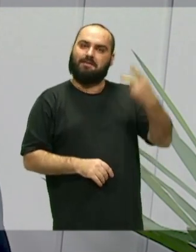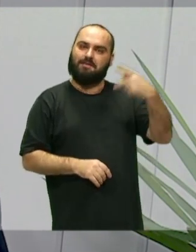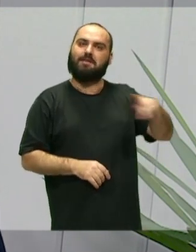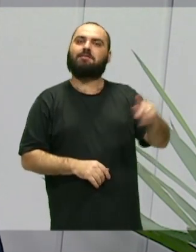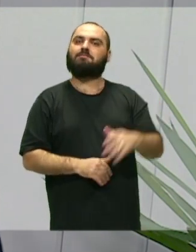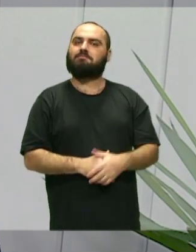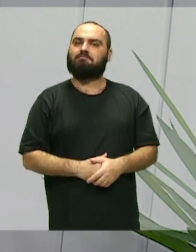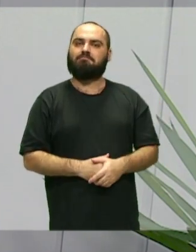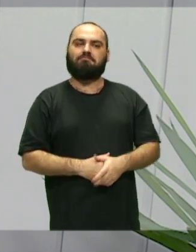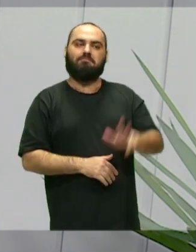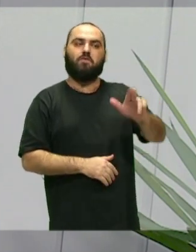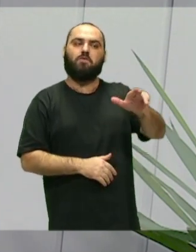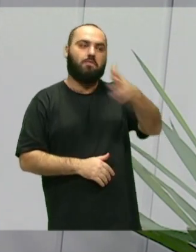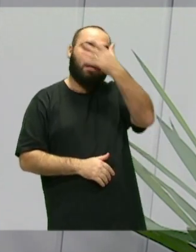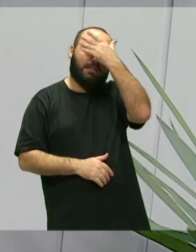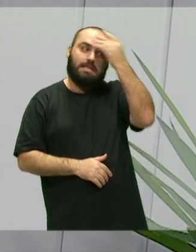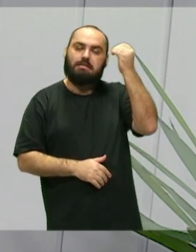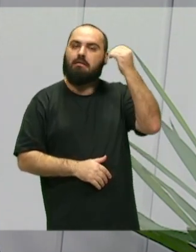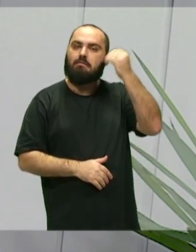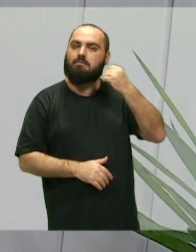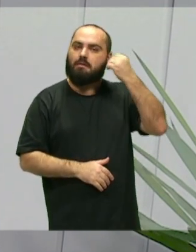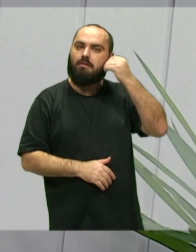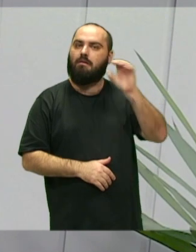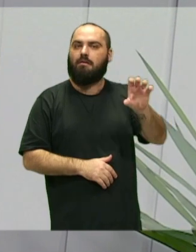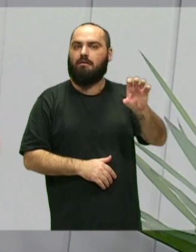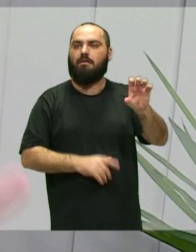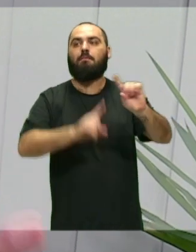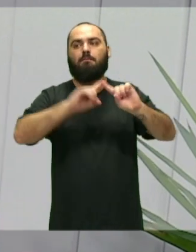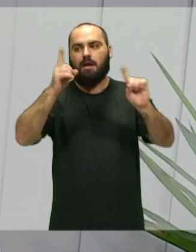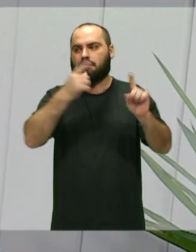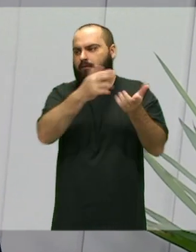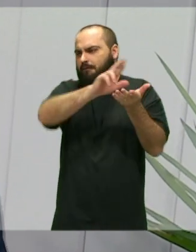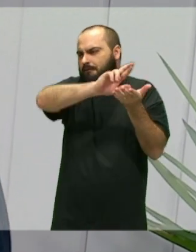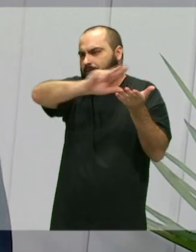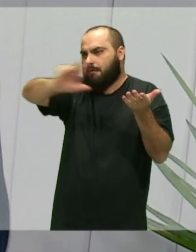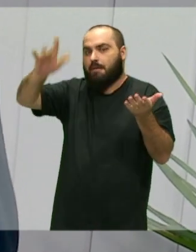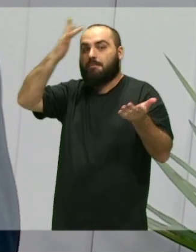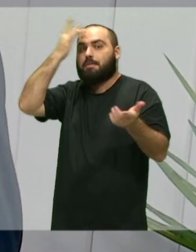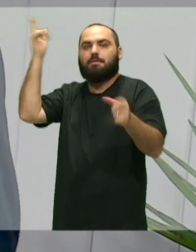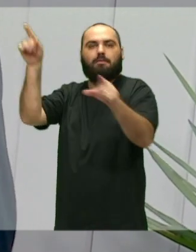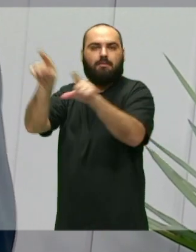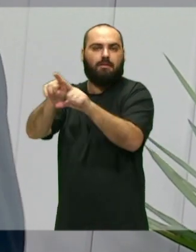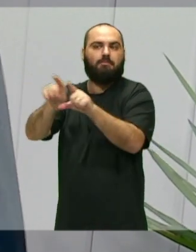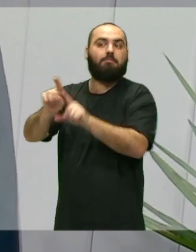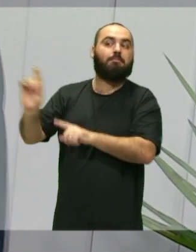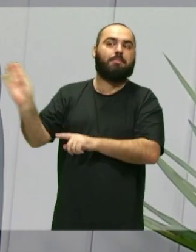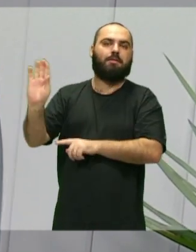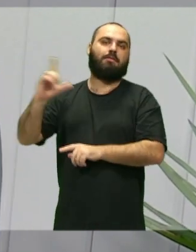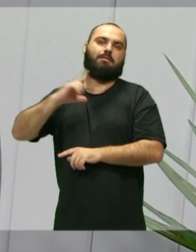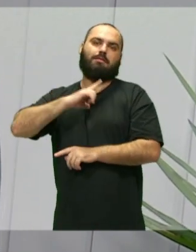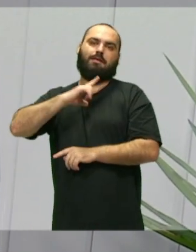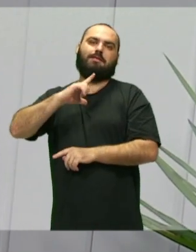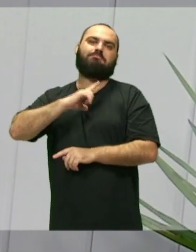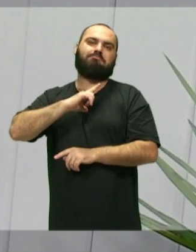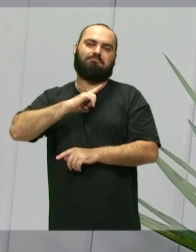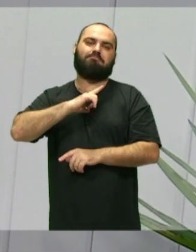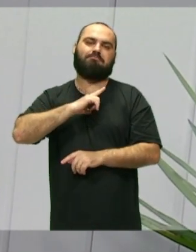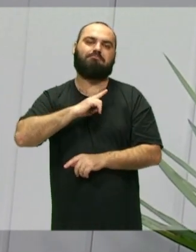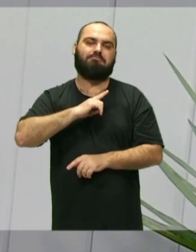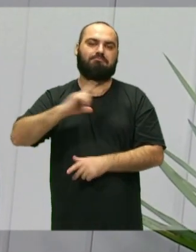da vida deles eles nunca Se Esqueceram dessa experiência mas também vai marcar a vida de tantas outras pessoas que serão beneficiadas pela